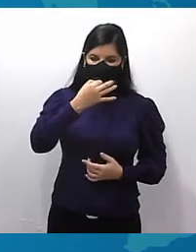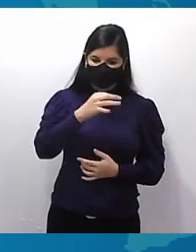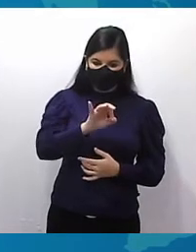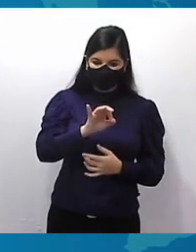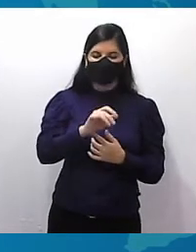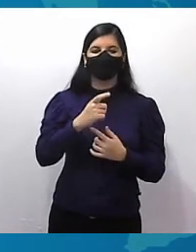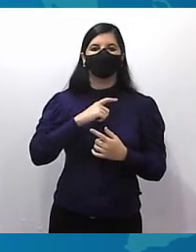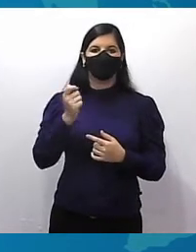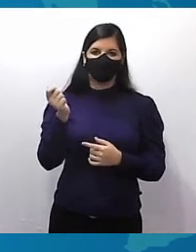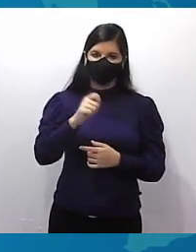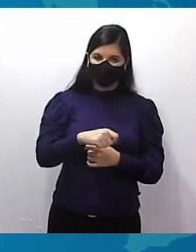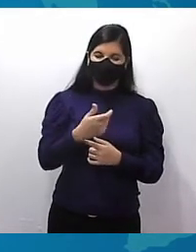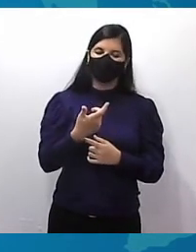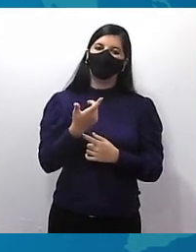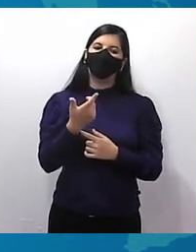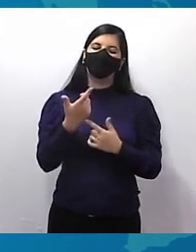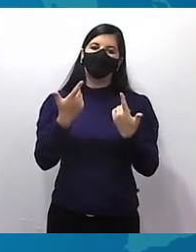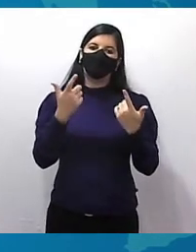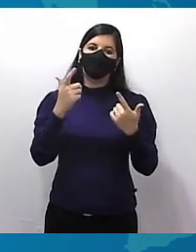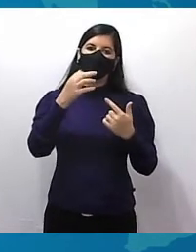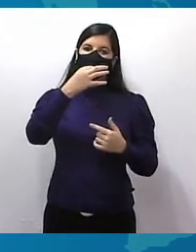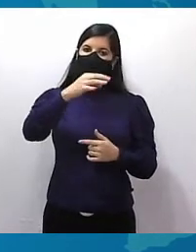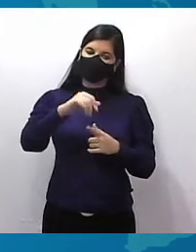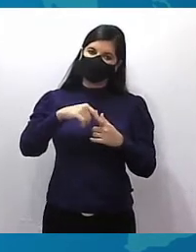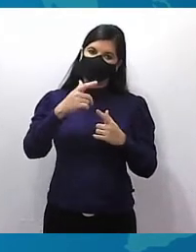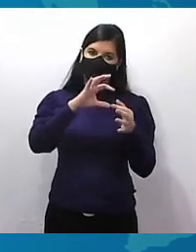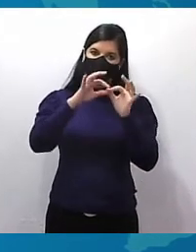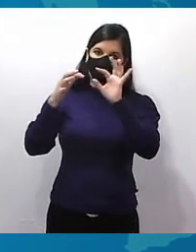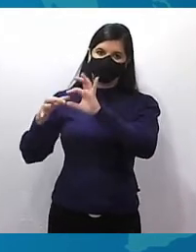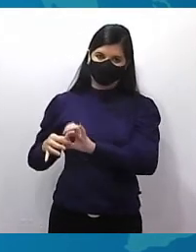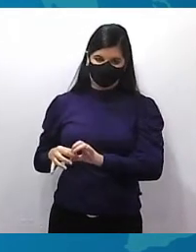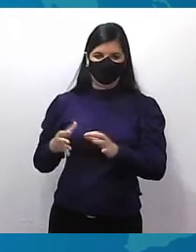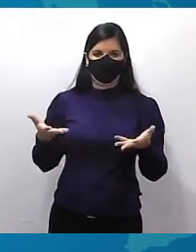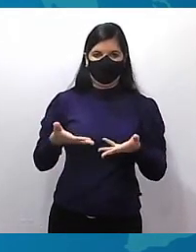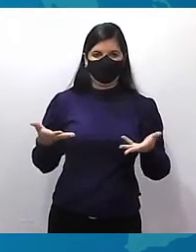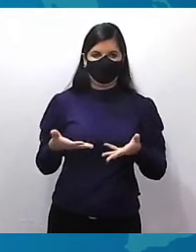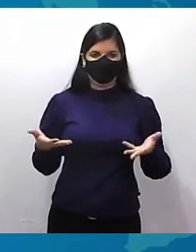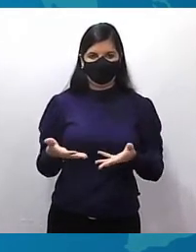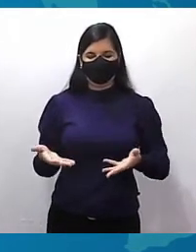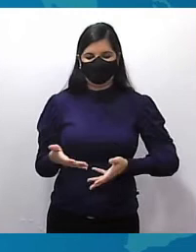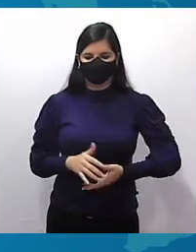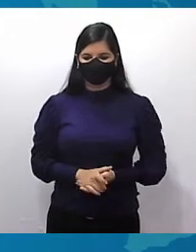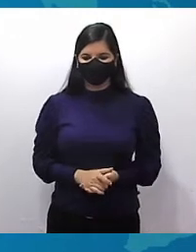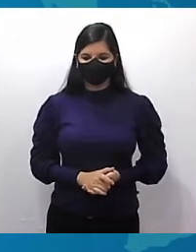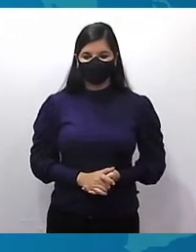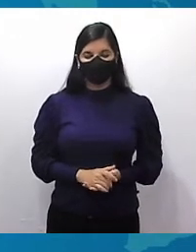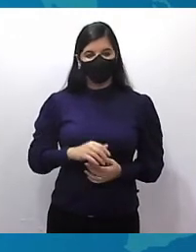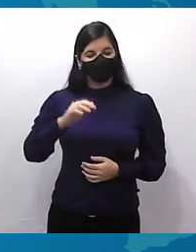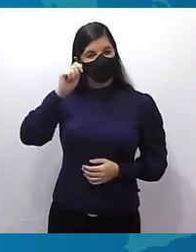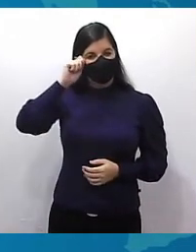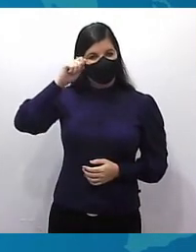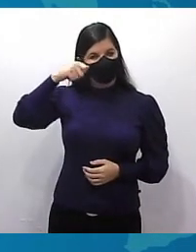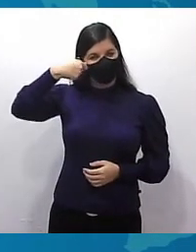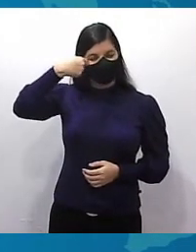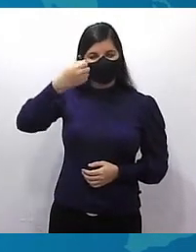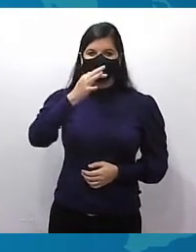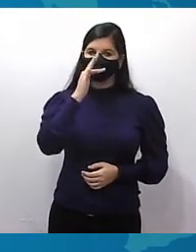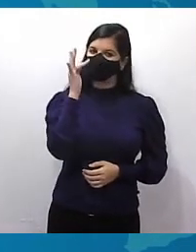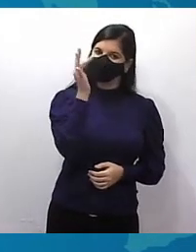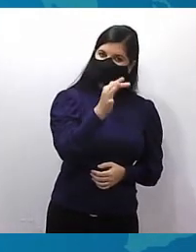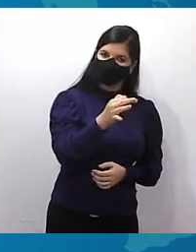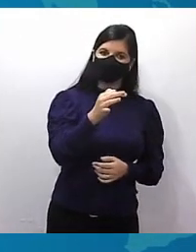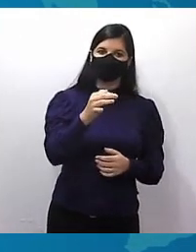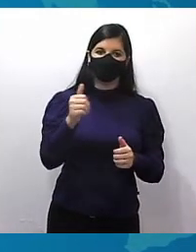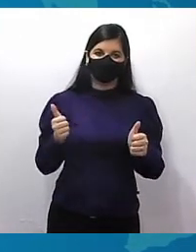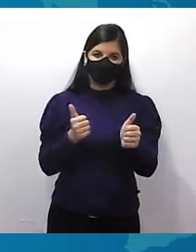reality. Trabalhando nessa questão mais crítica do contexto atual. Então, o afrofuturismo traz o